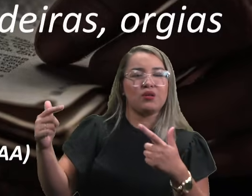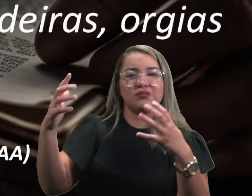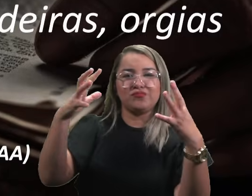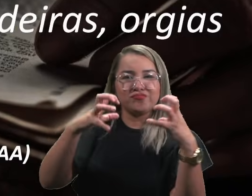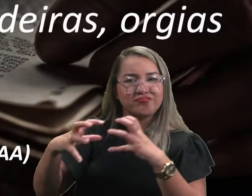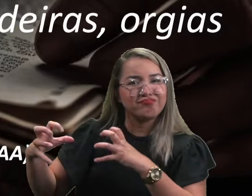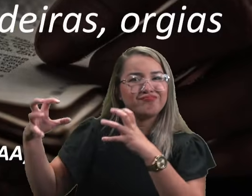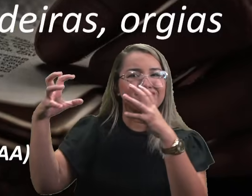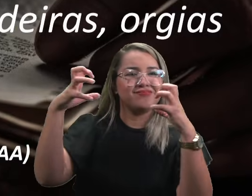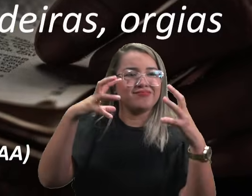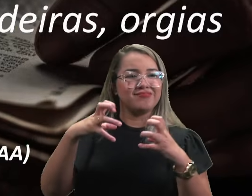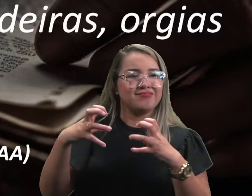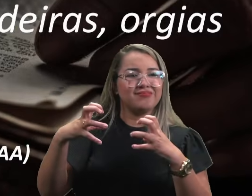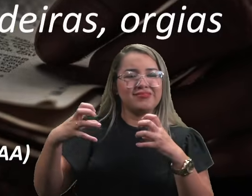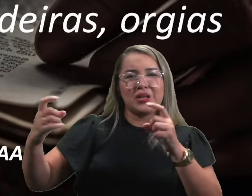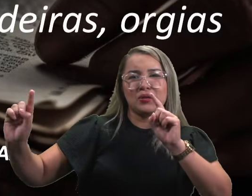discórdias,